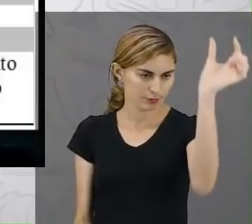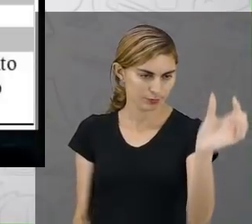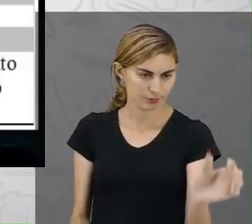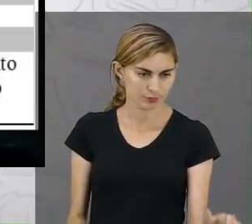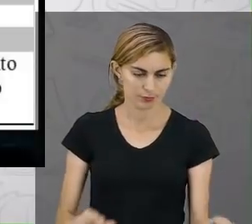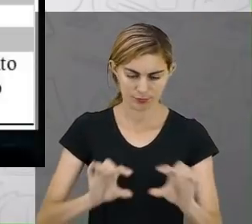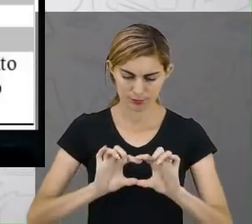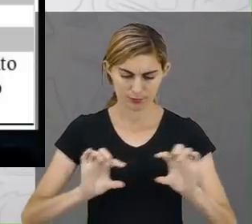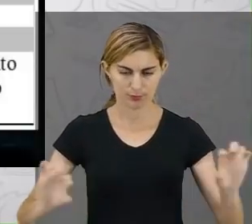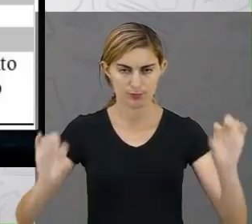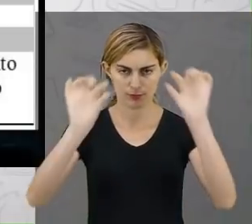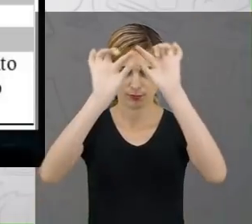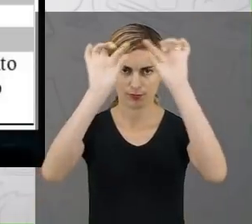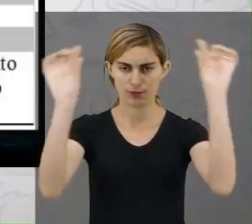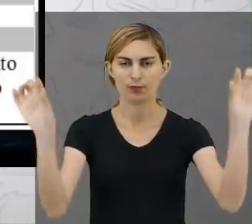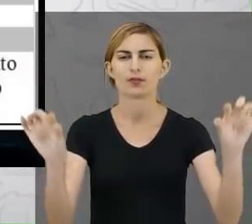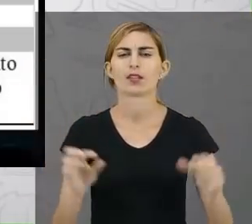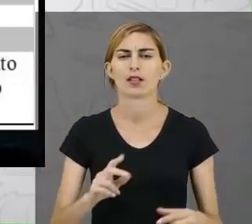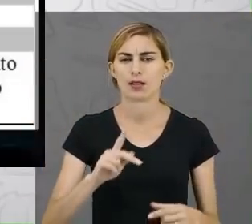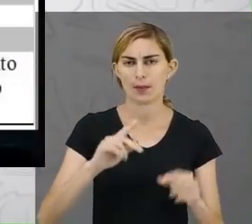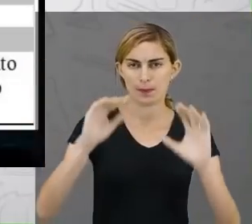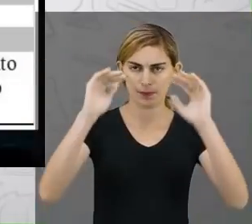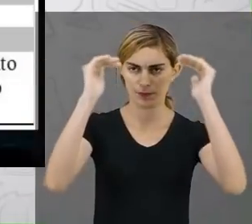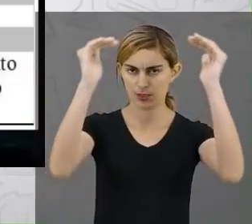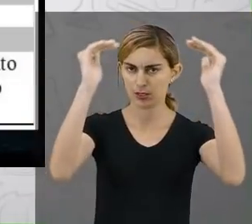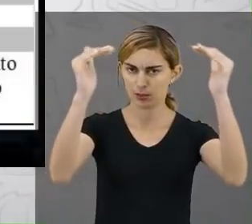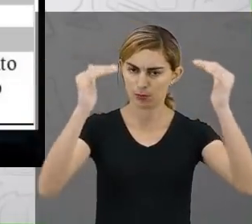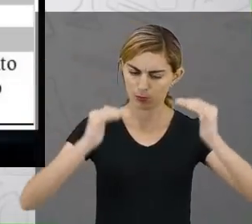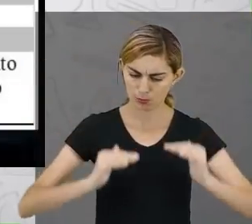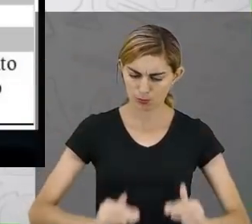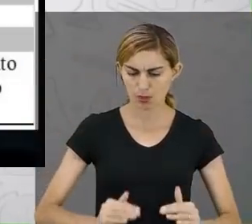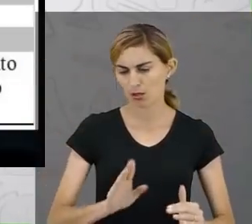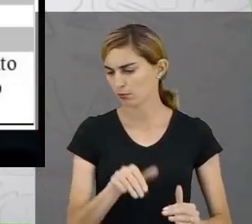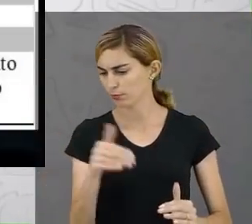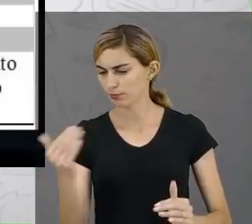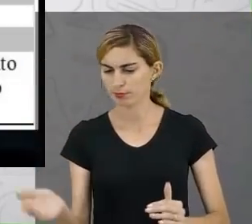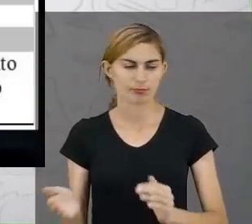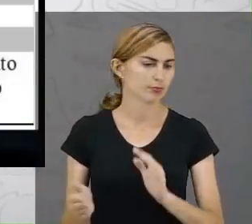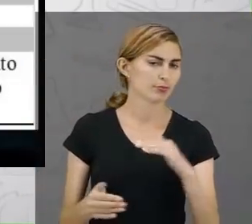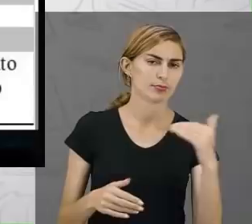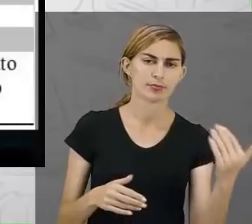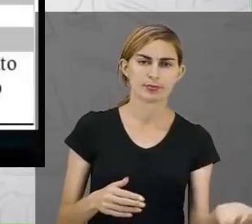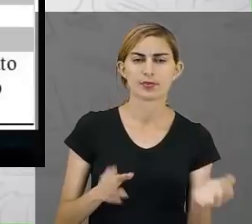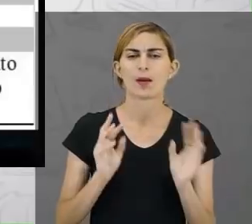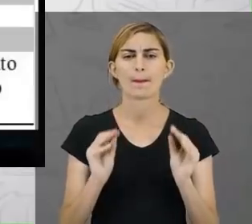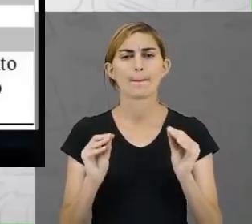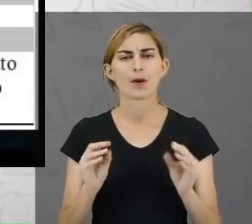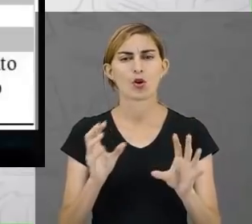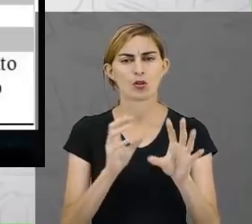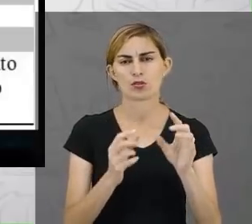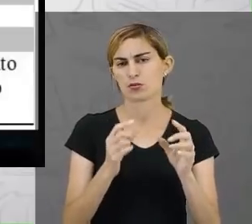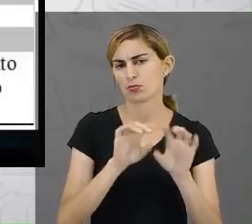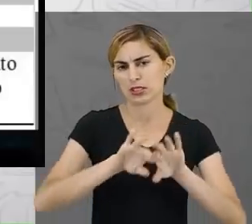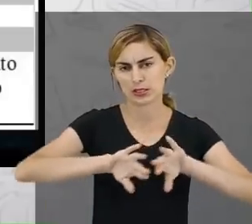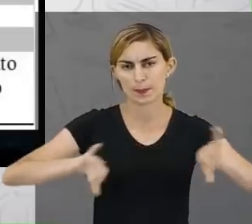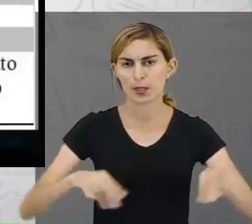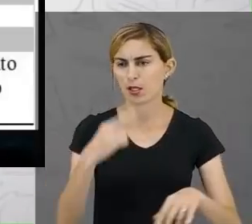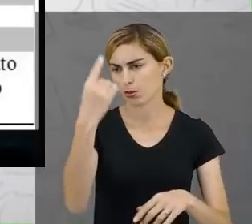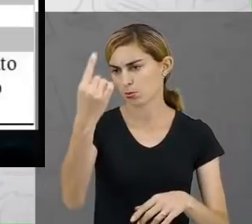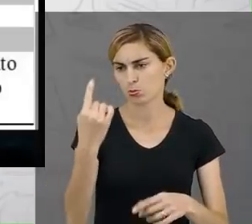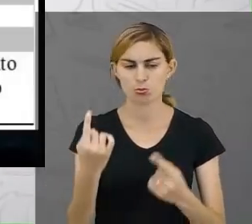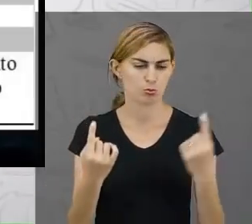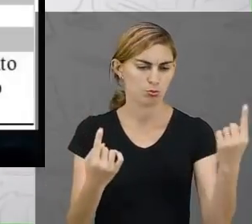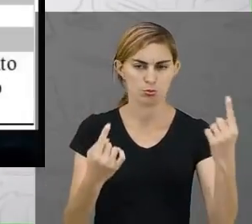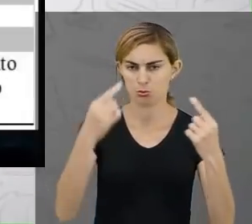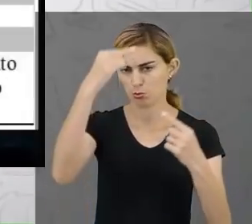o espaçamento em pixels da parte de cima, da parte de baixo, esquerda e direita, que ela pode ser colocada individualmente. Então,